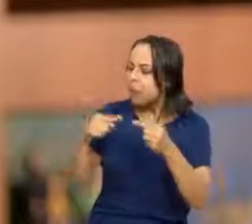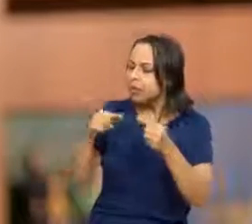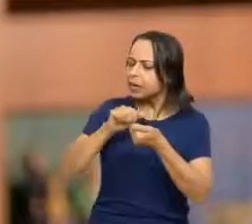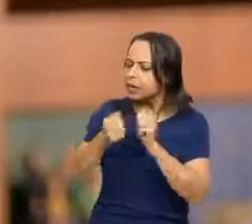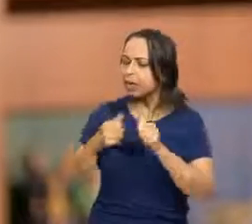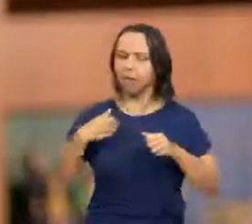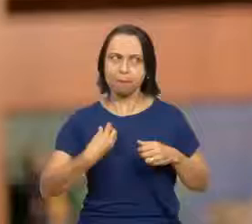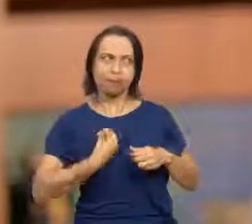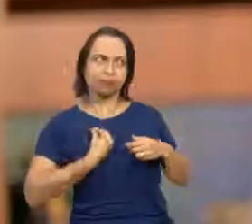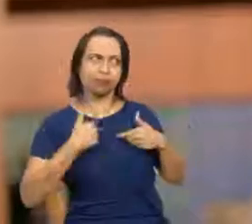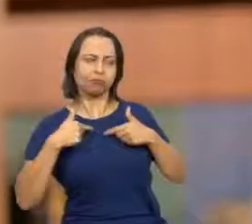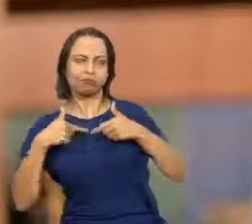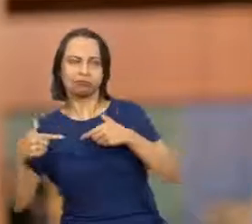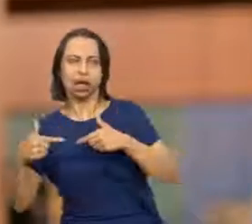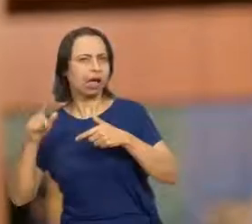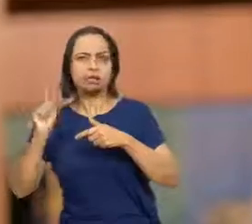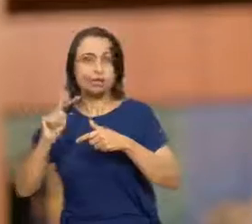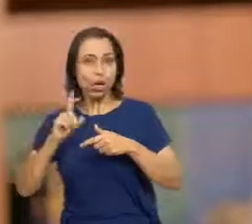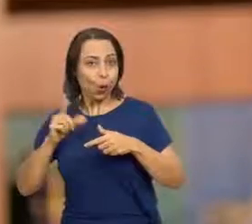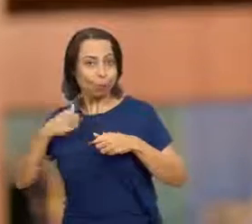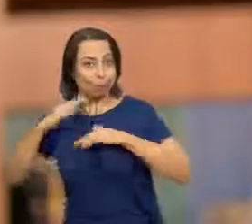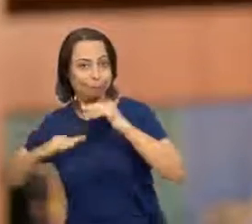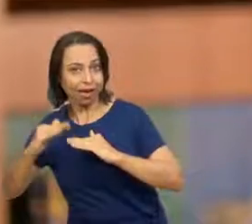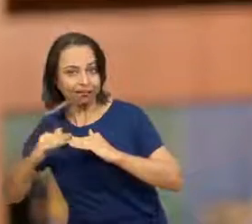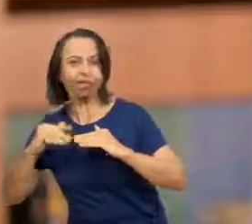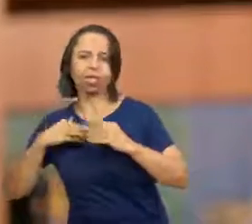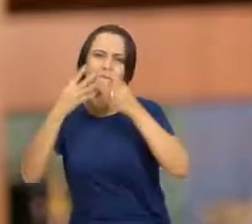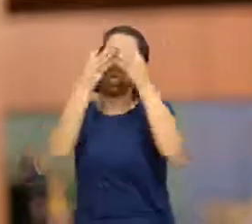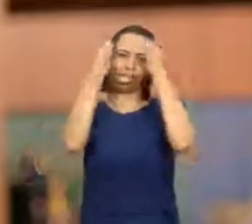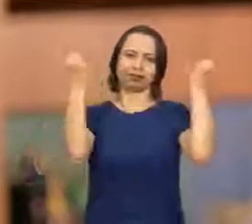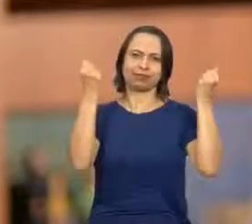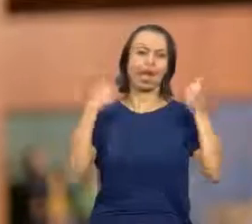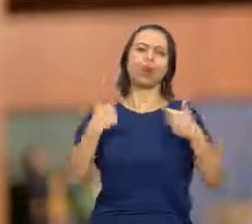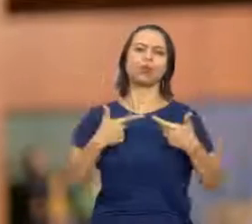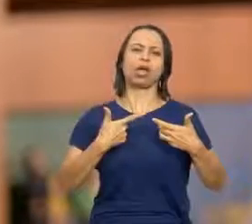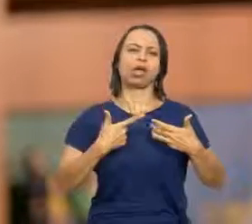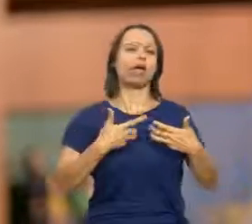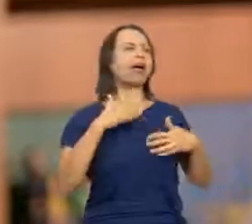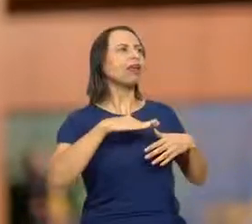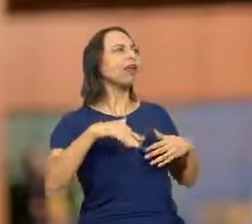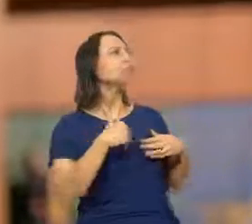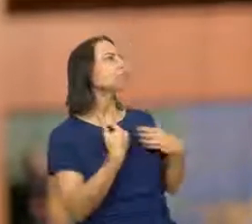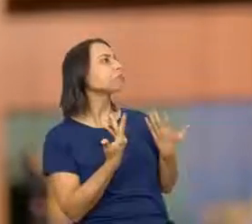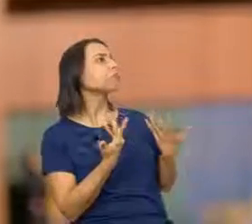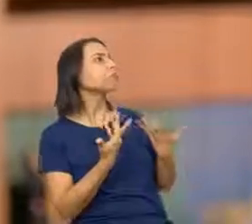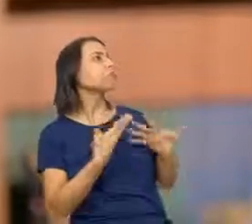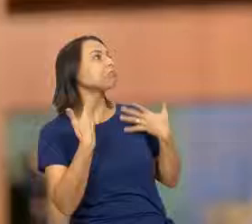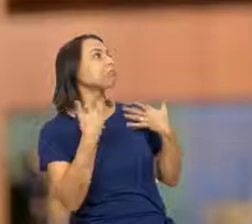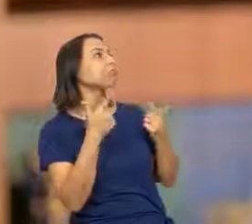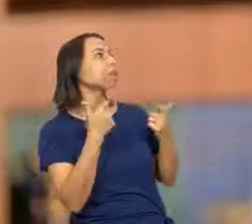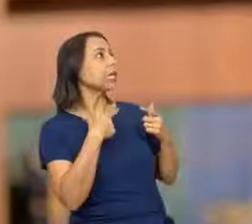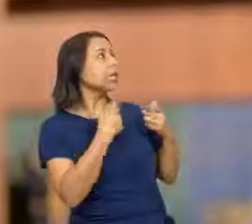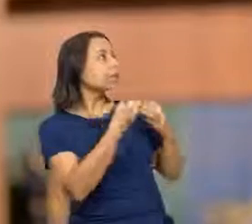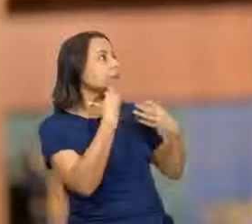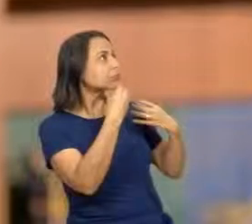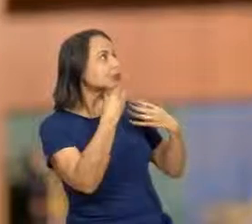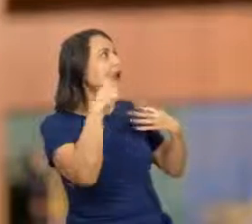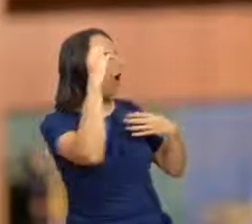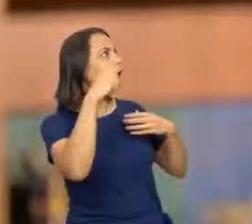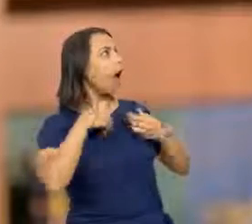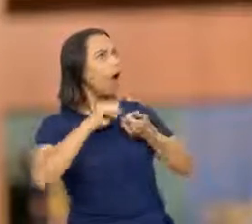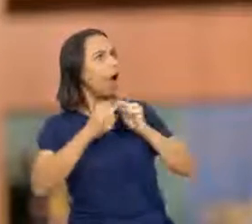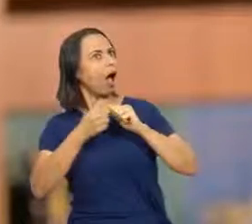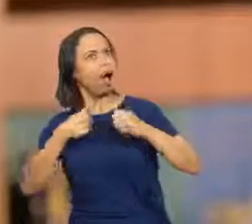ao que fazer, a coisas práticas, ela termina sendo uma dimensão esquecida e que não entusiasma as